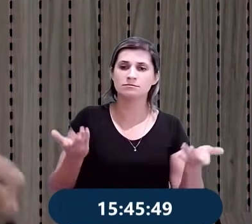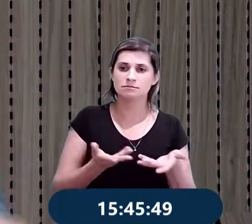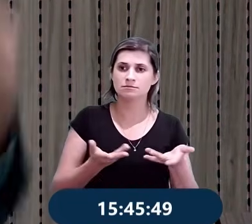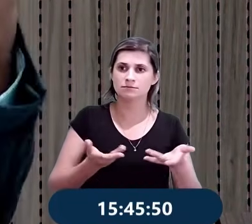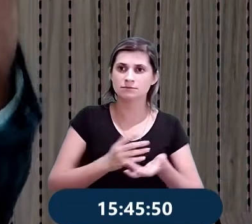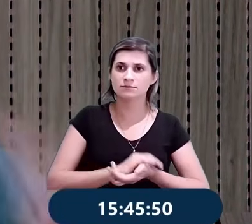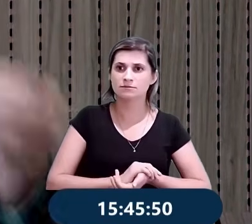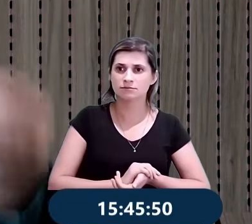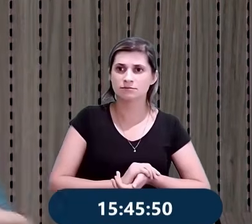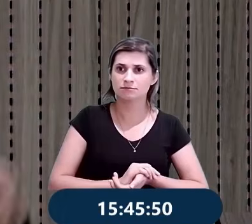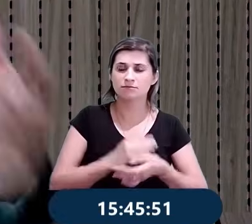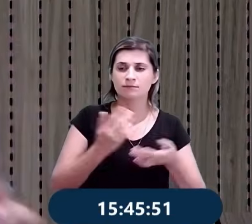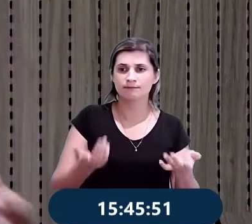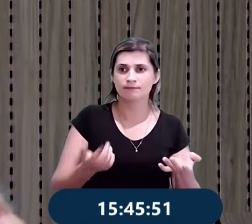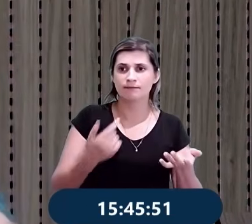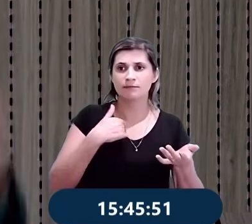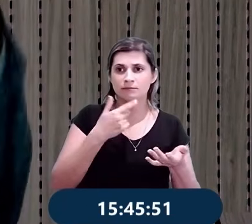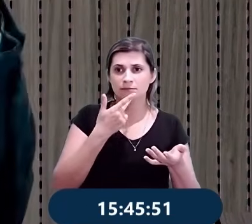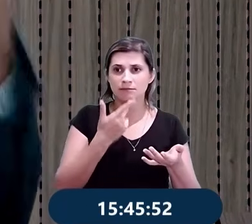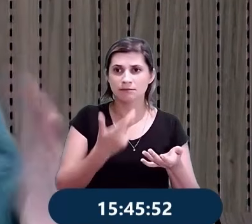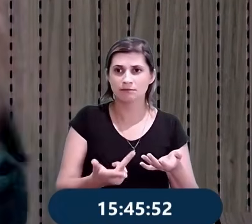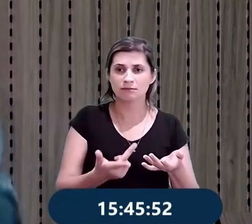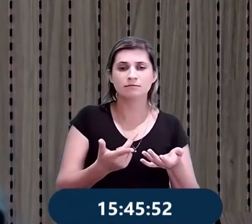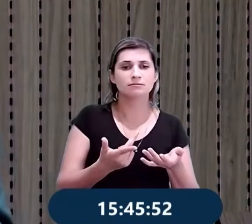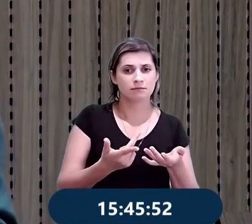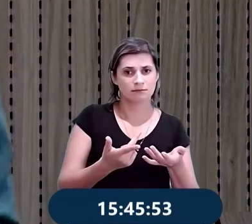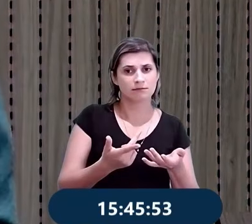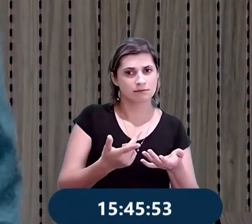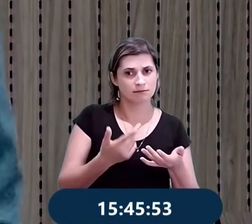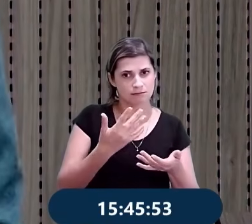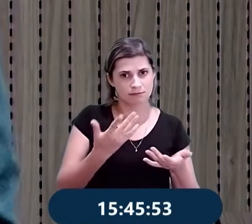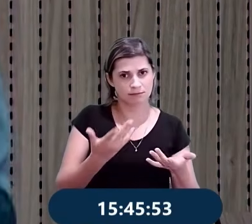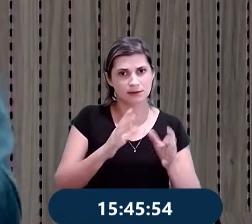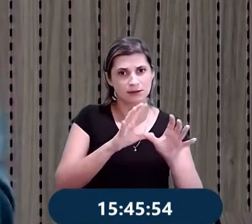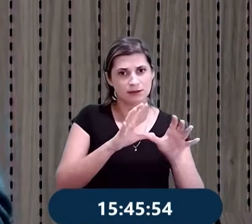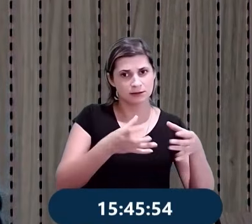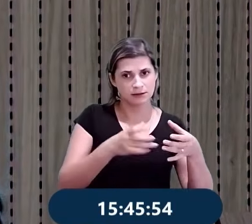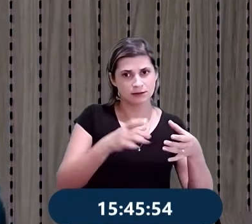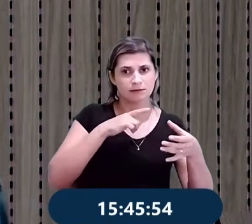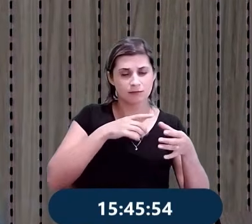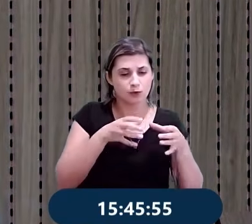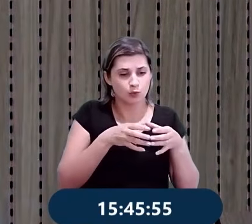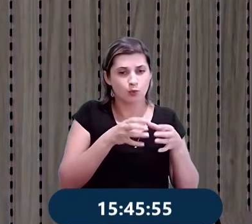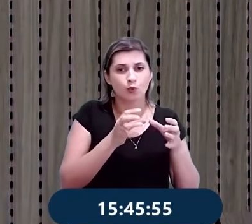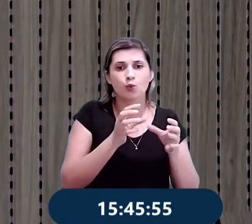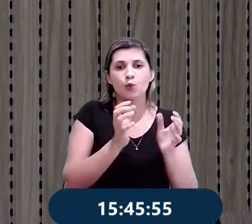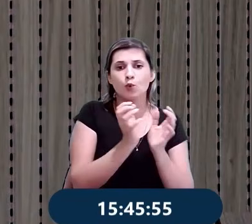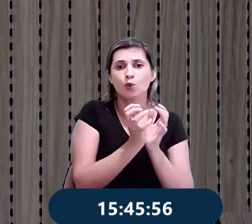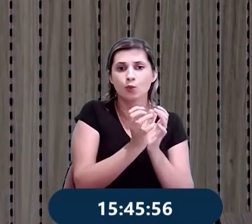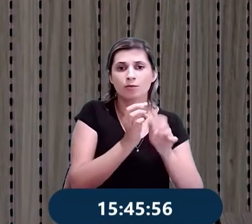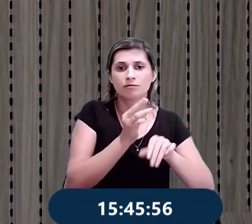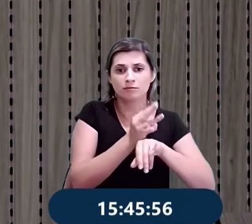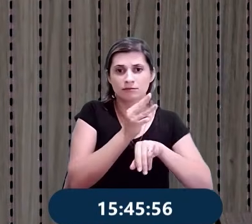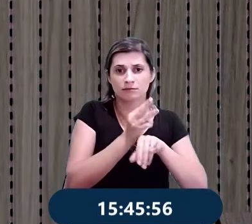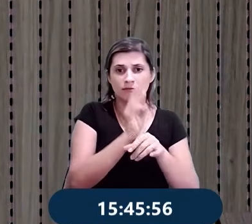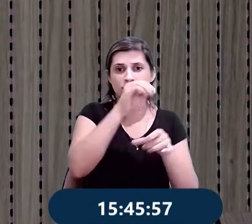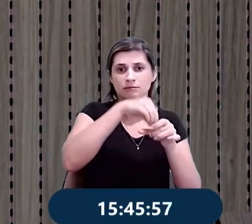As equipes têm o grupo de WhatsApp e dentro do grupo deles é nítido a insatisfação.